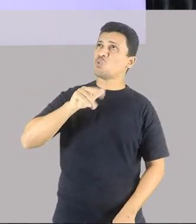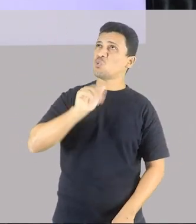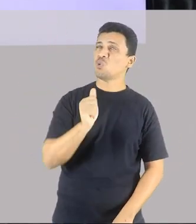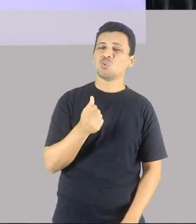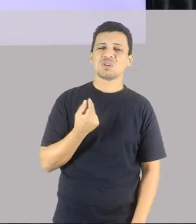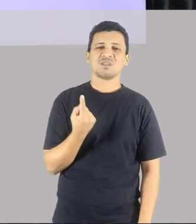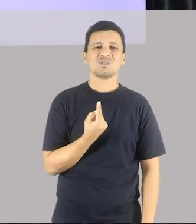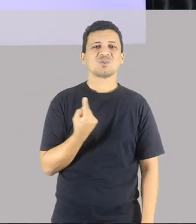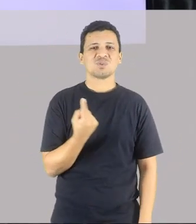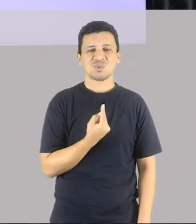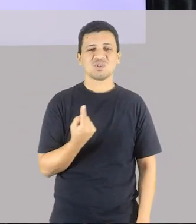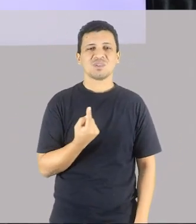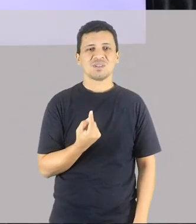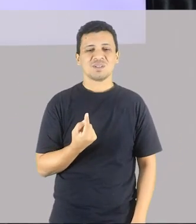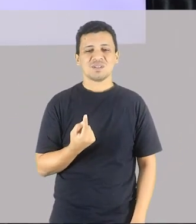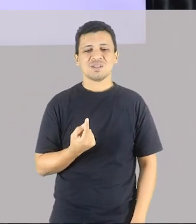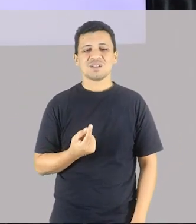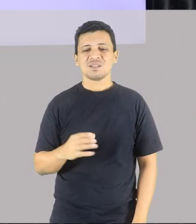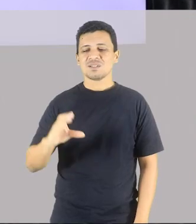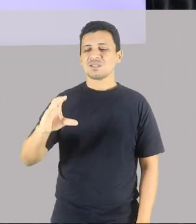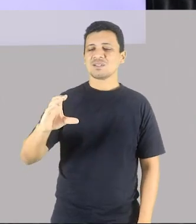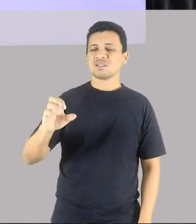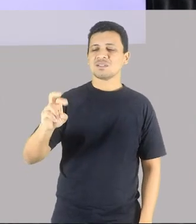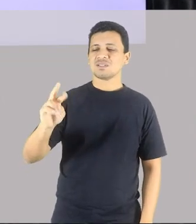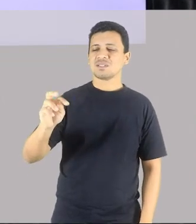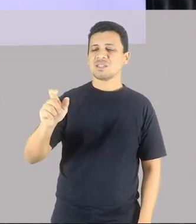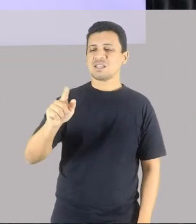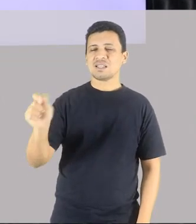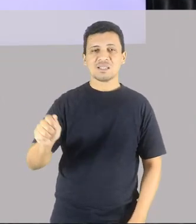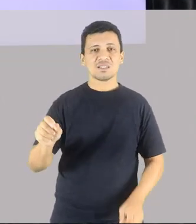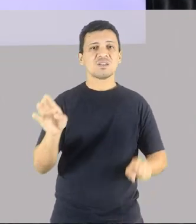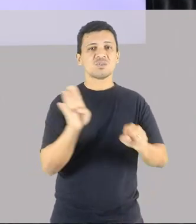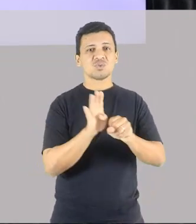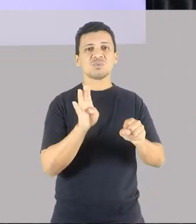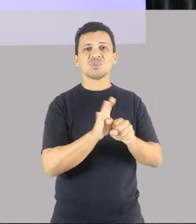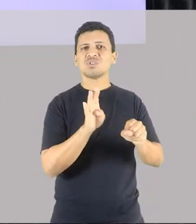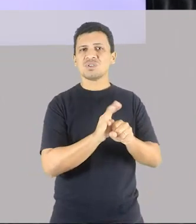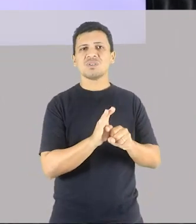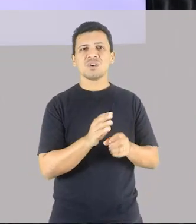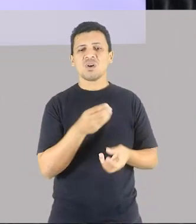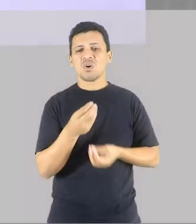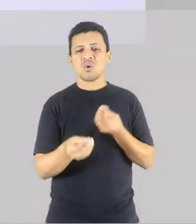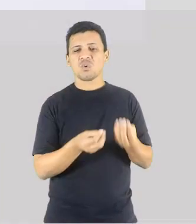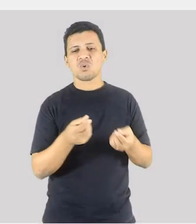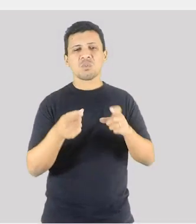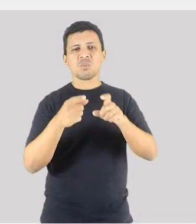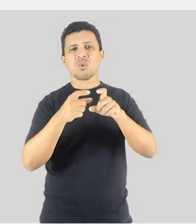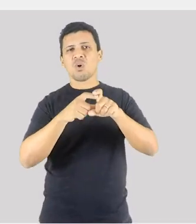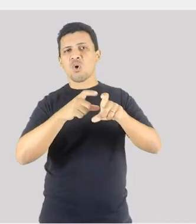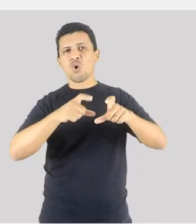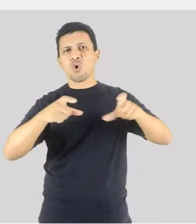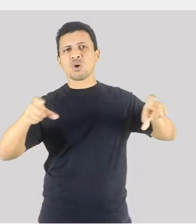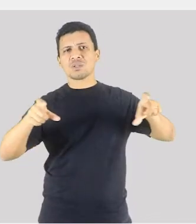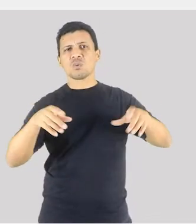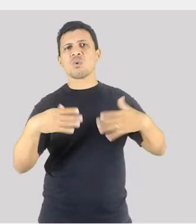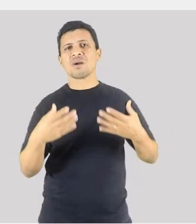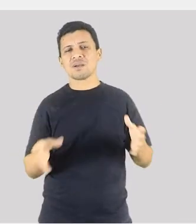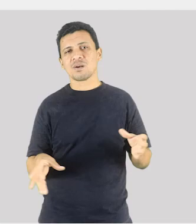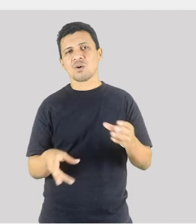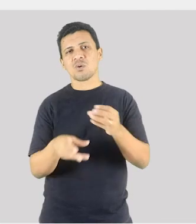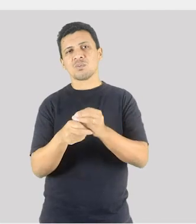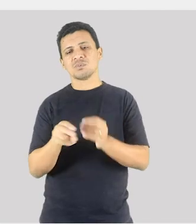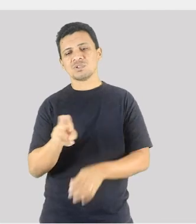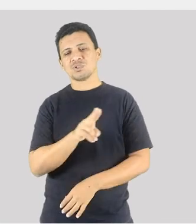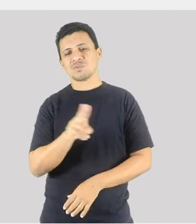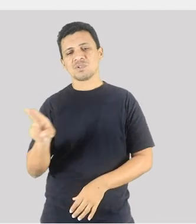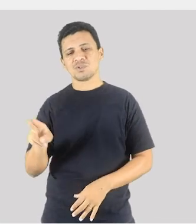Certeza, gente, é um substantivo abstrato. Isso nos encaminha para que oração? Fácil, né? Completiva nominal. É